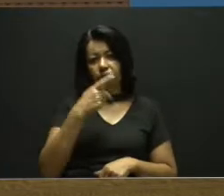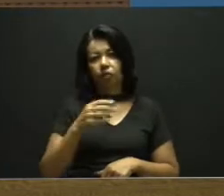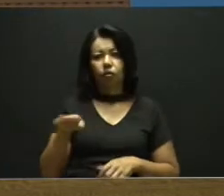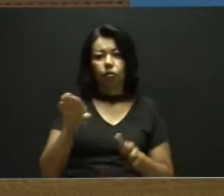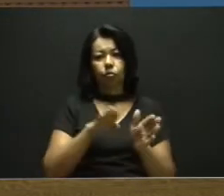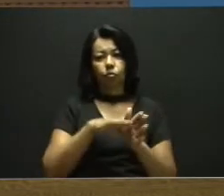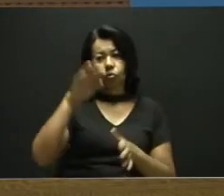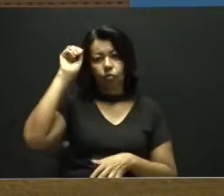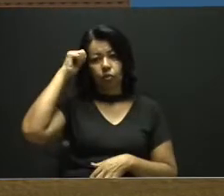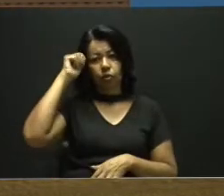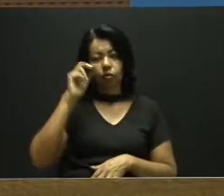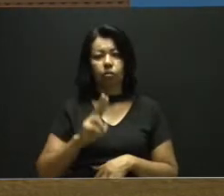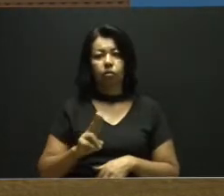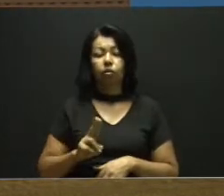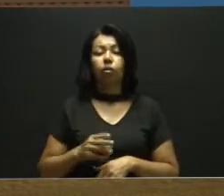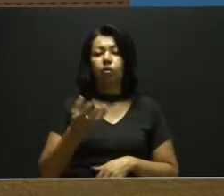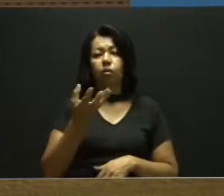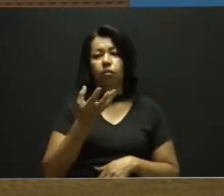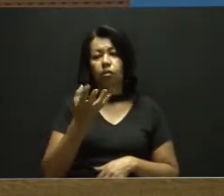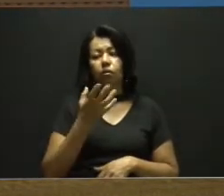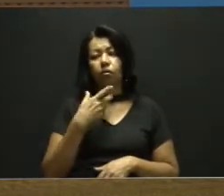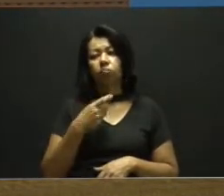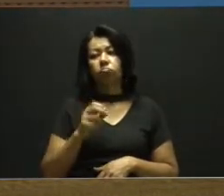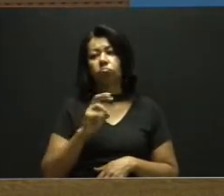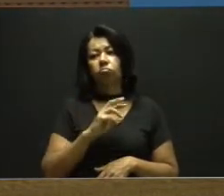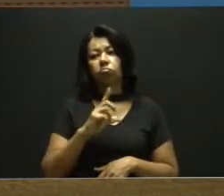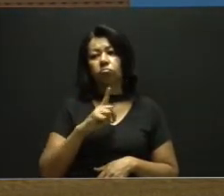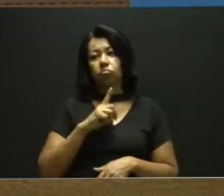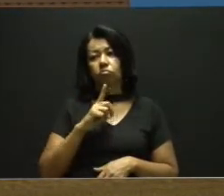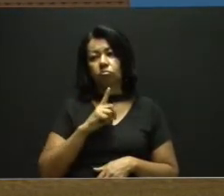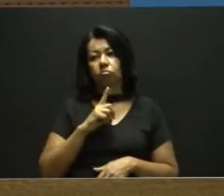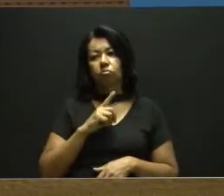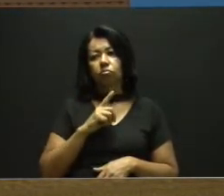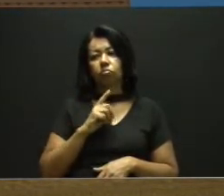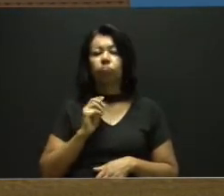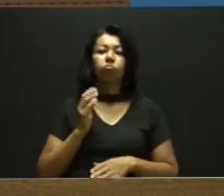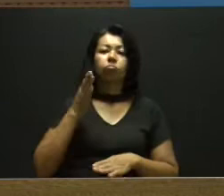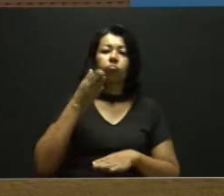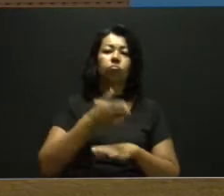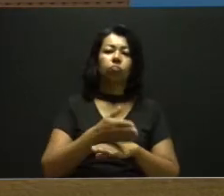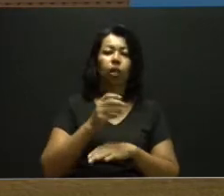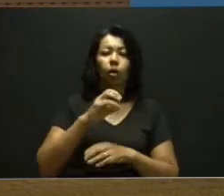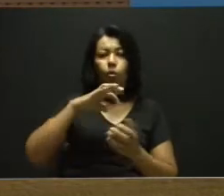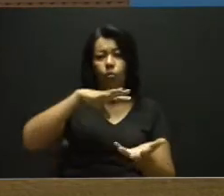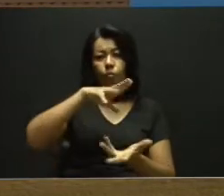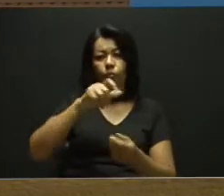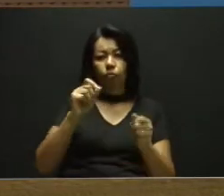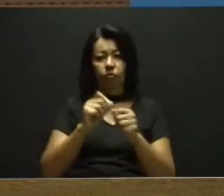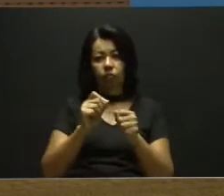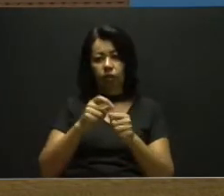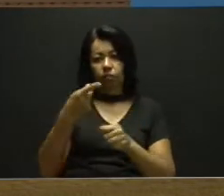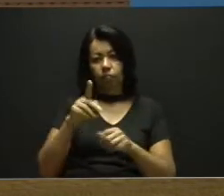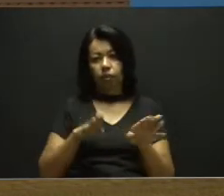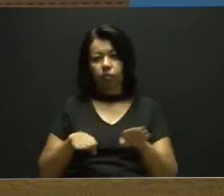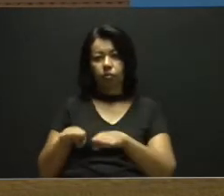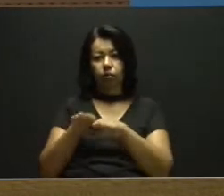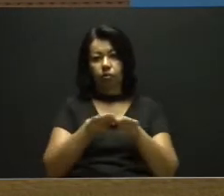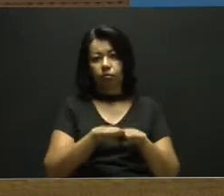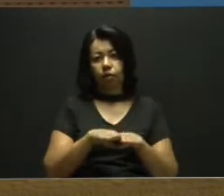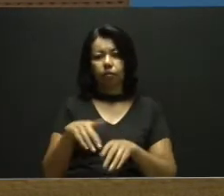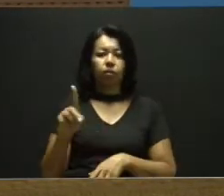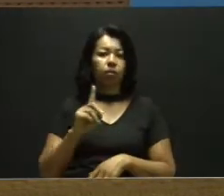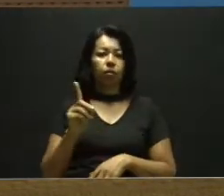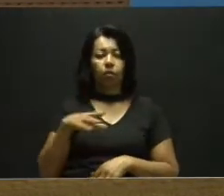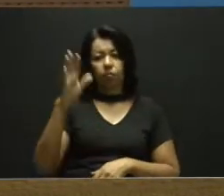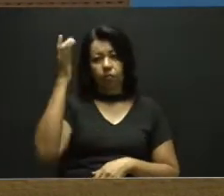que ousaram enfrentar o mundo feito para os iguais não foi